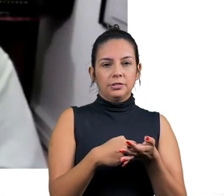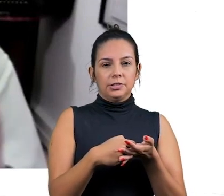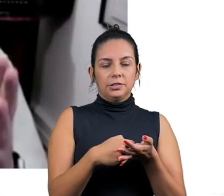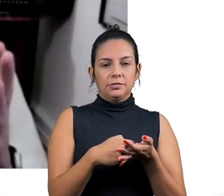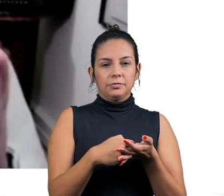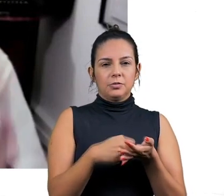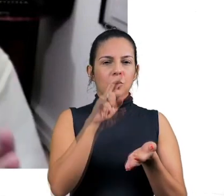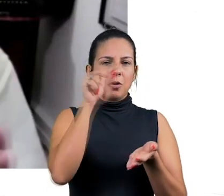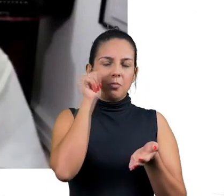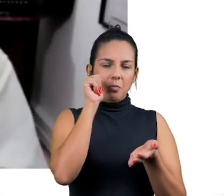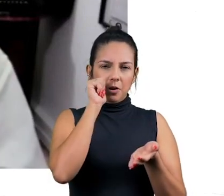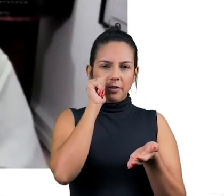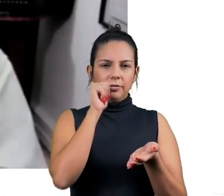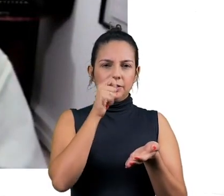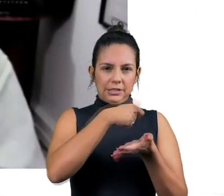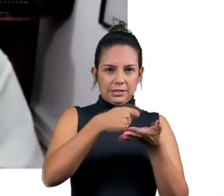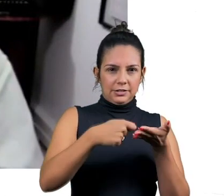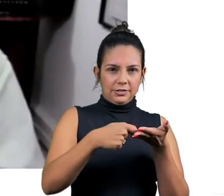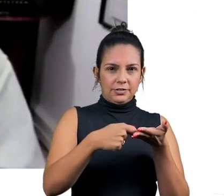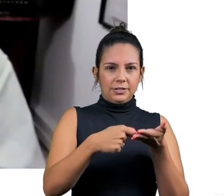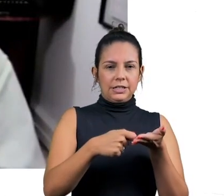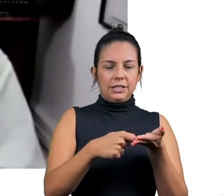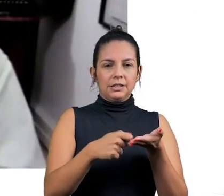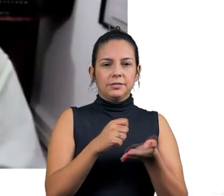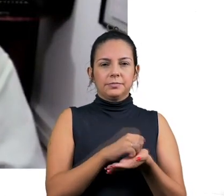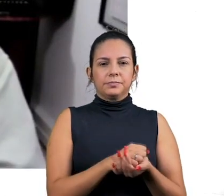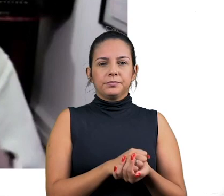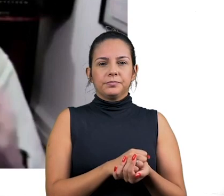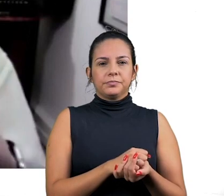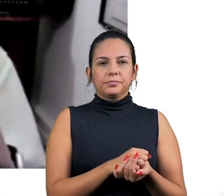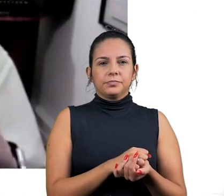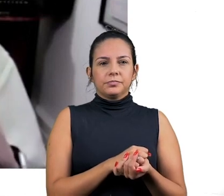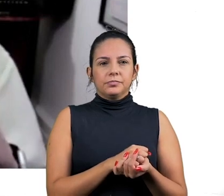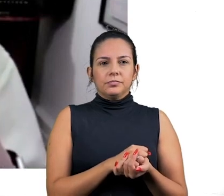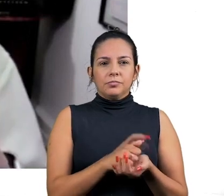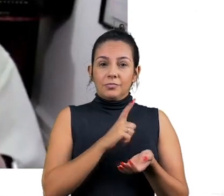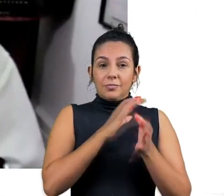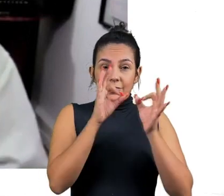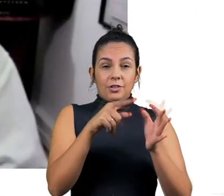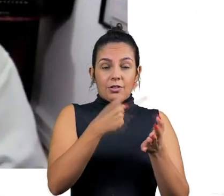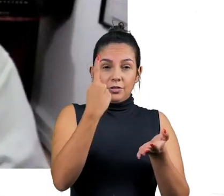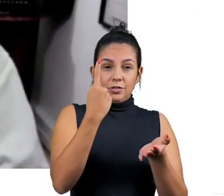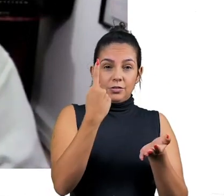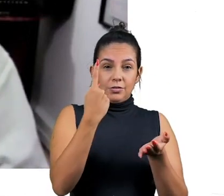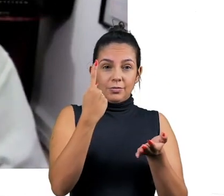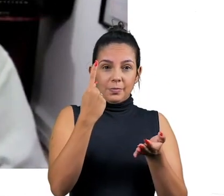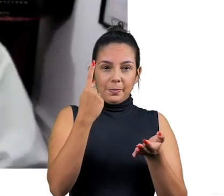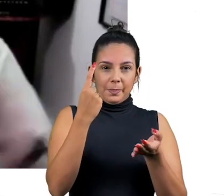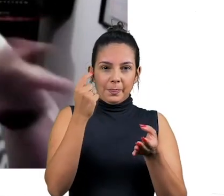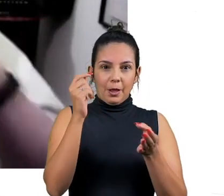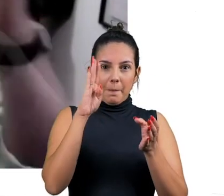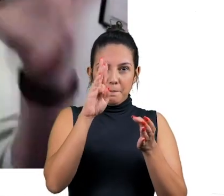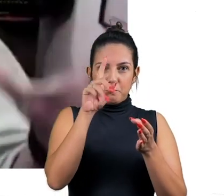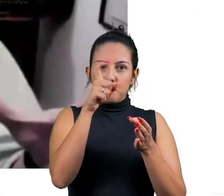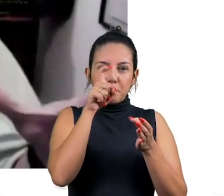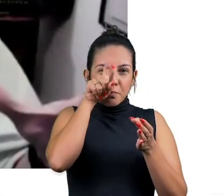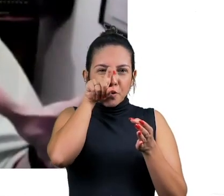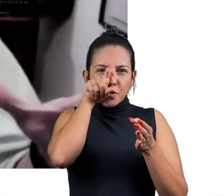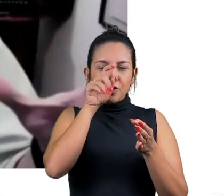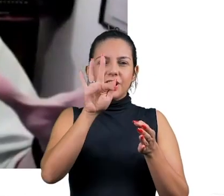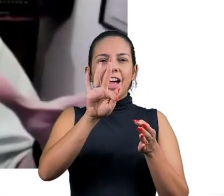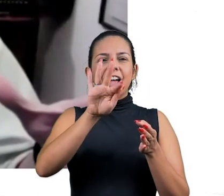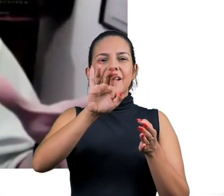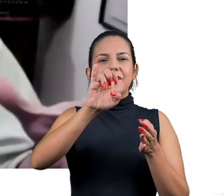Bradley, que escreveu As Brumas de Avalon, né? E que tem exatamente uma feiticeira Morgana. A Bruma de